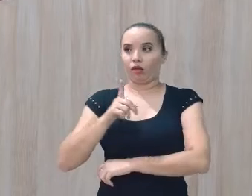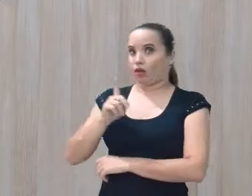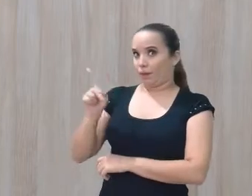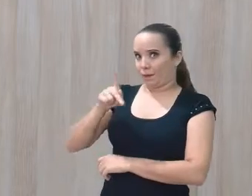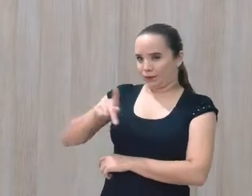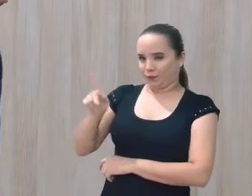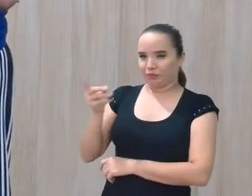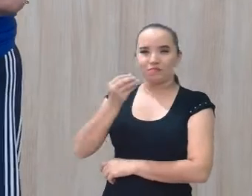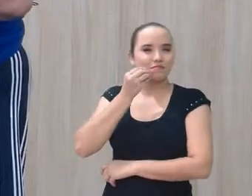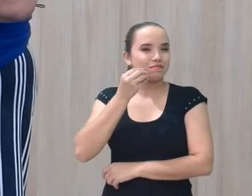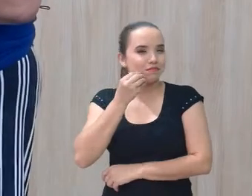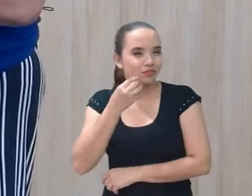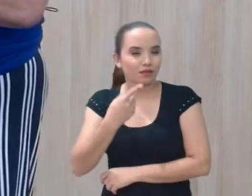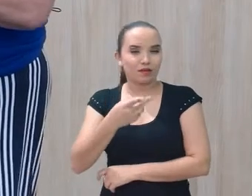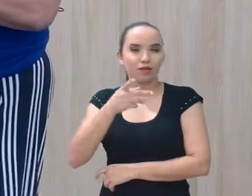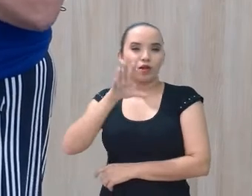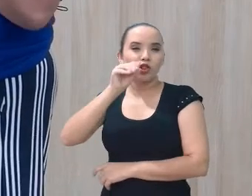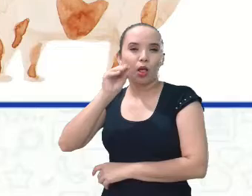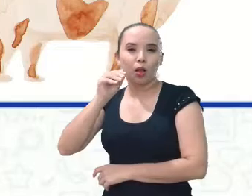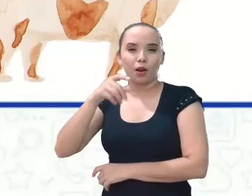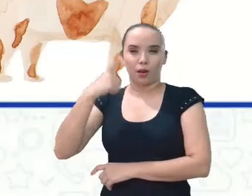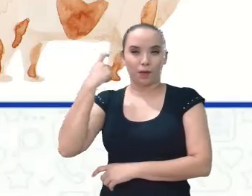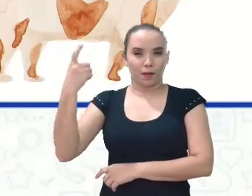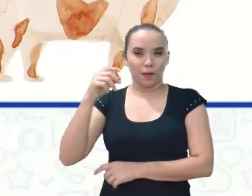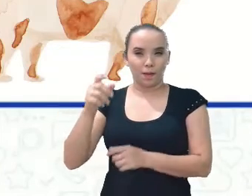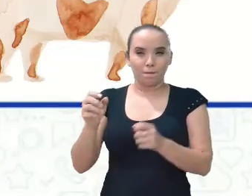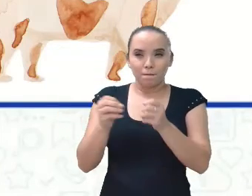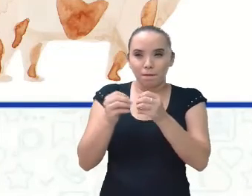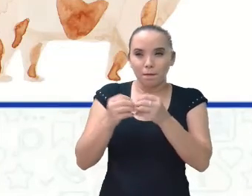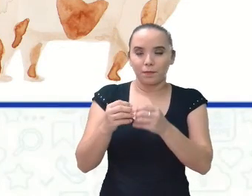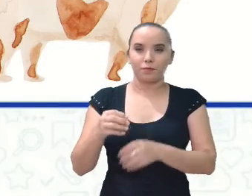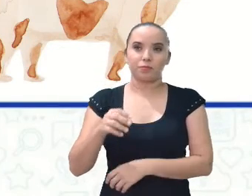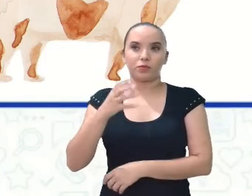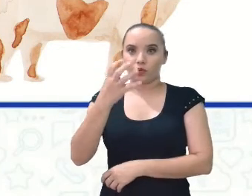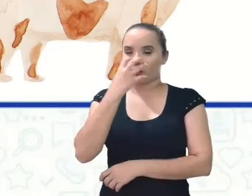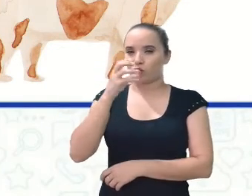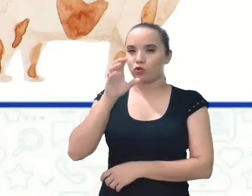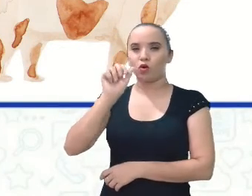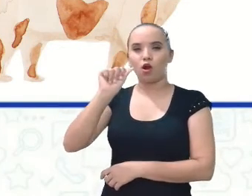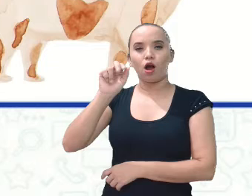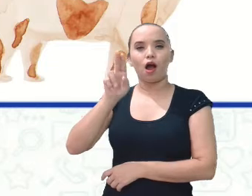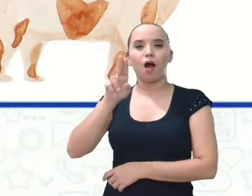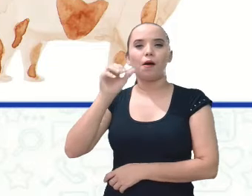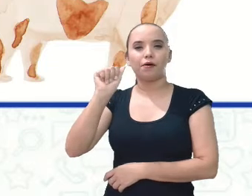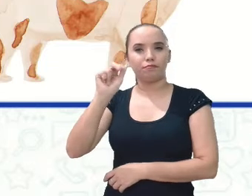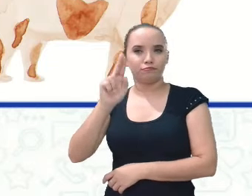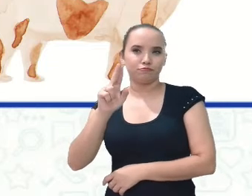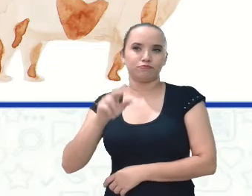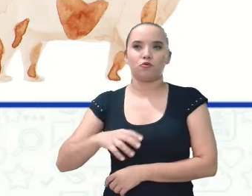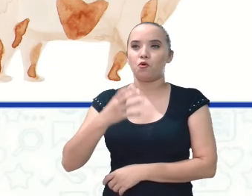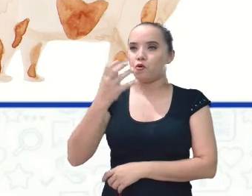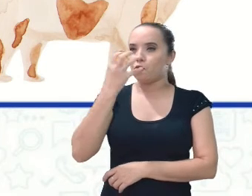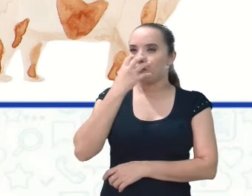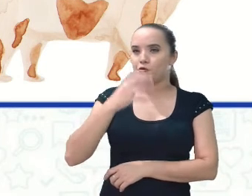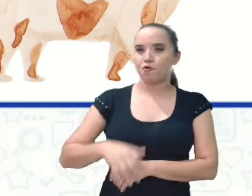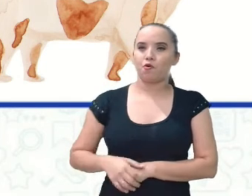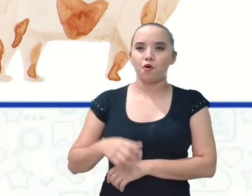uma sonoridade próxima. Au, au, au, au, au. Seria o cachorro, bé. A